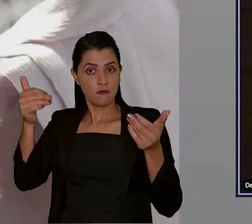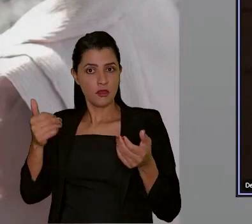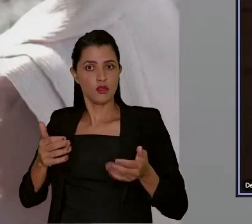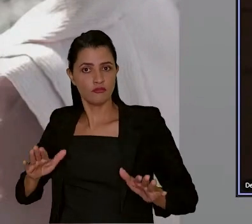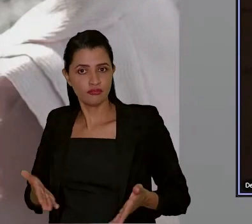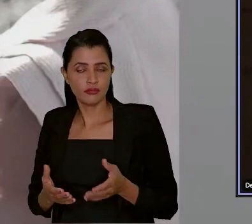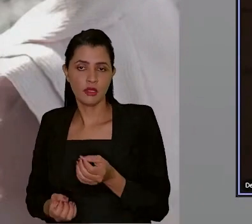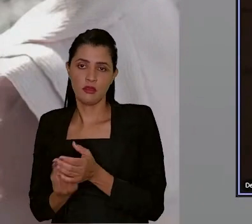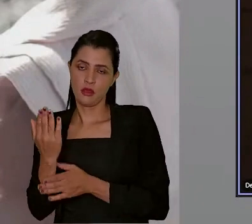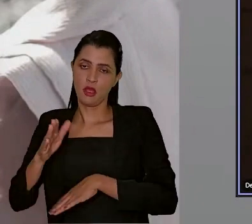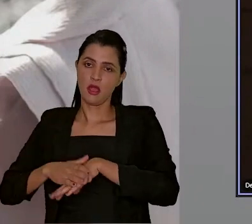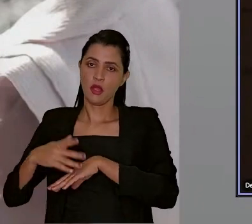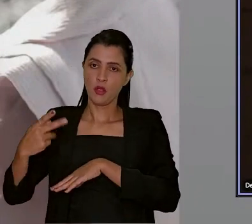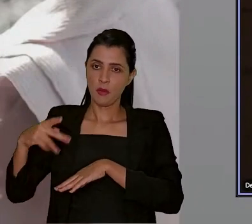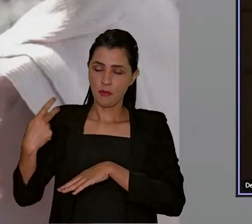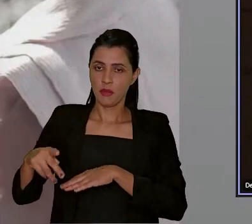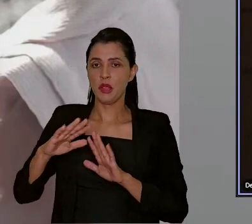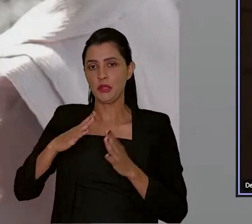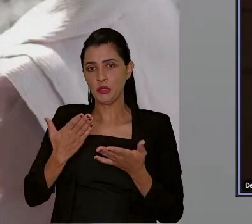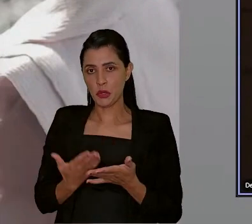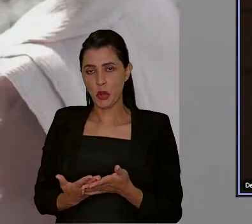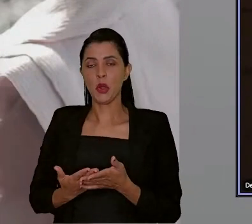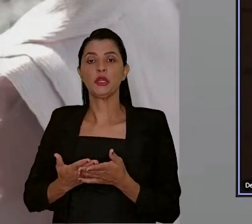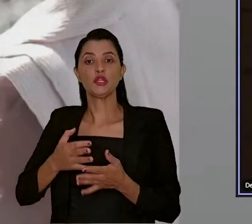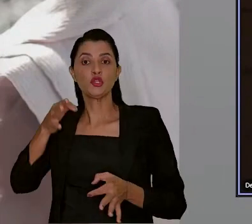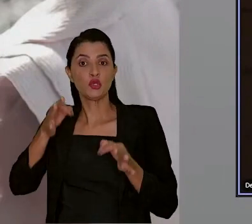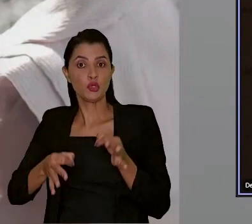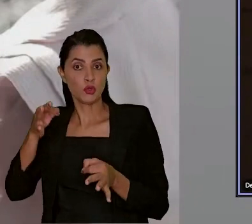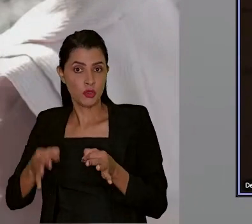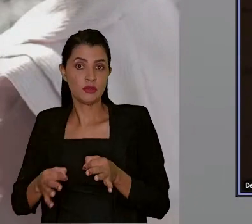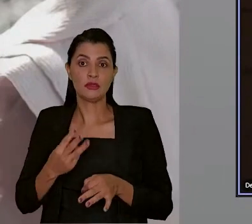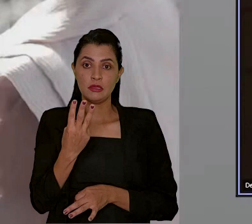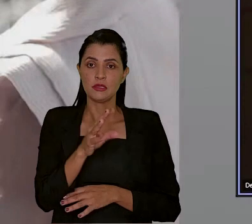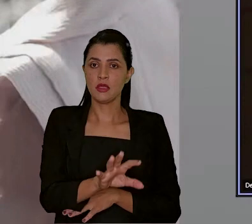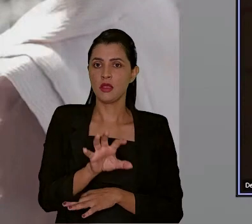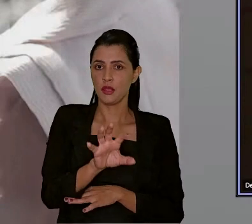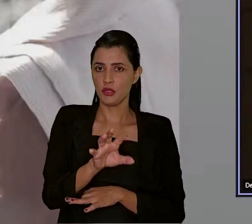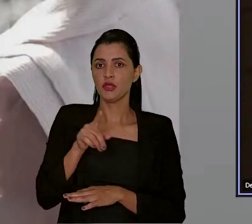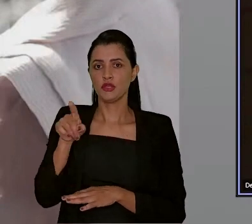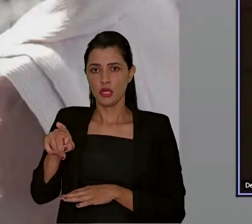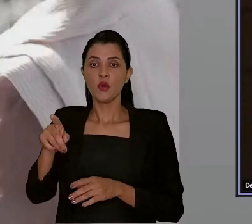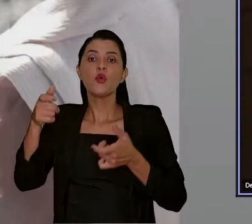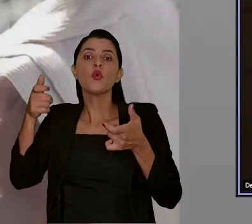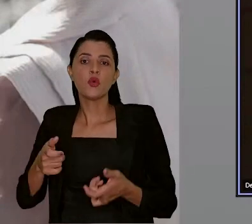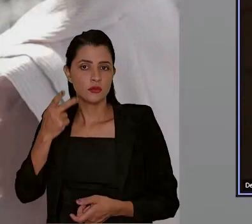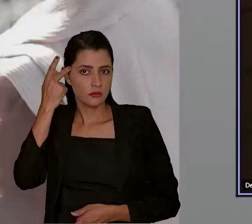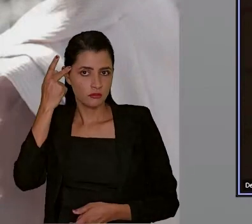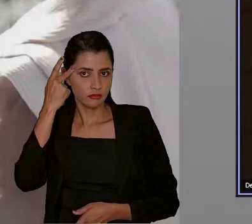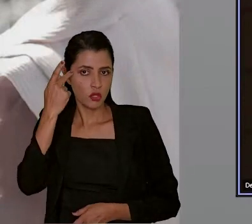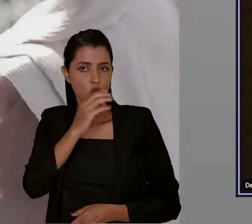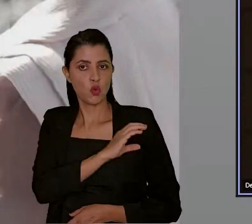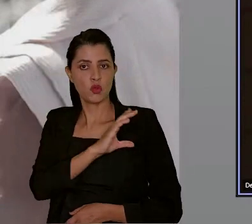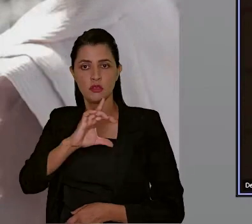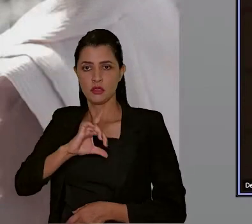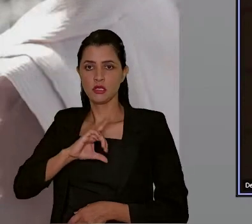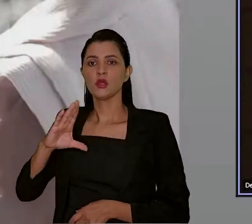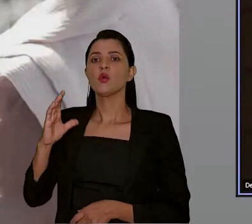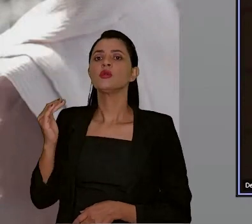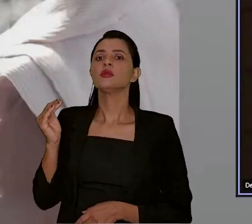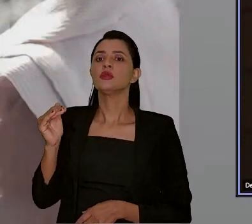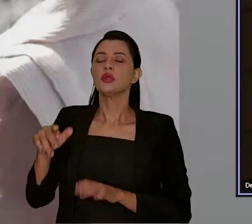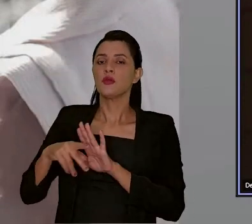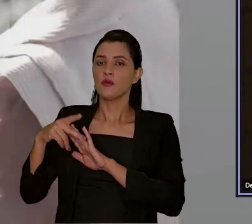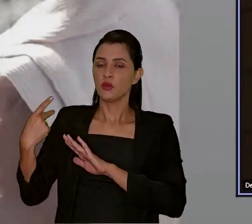pela Escola de Magistratura Federal da Terceira Região, sediada em São Paulo, sob a coordenação científica